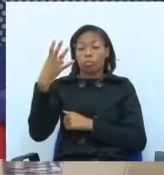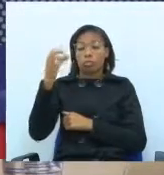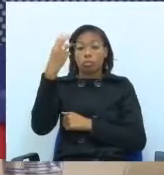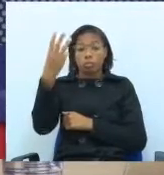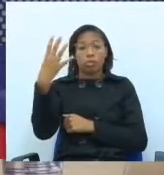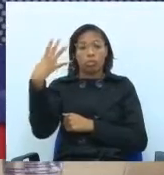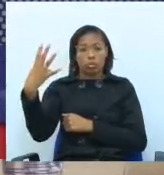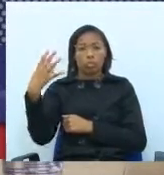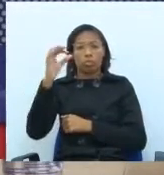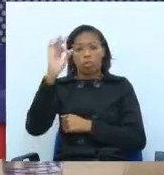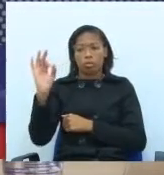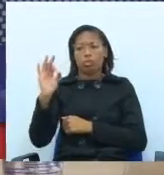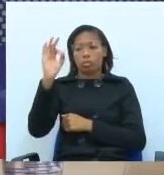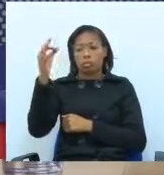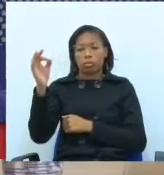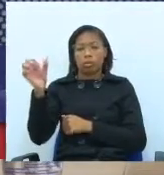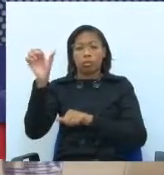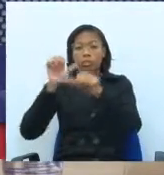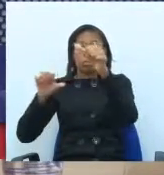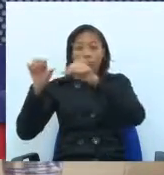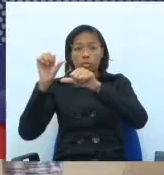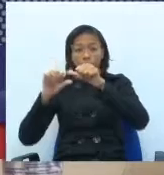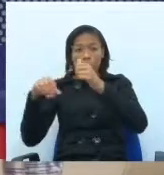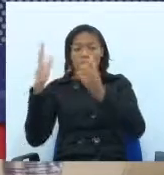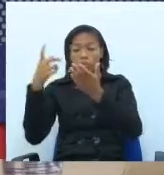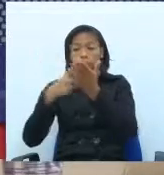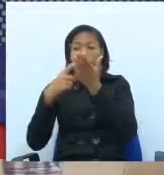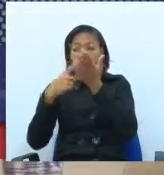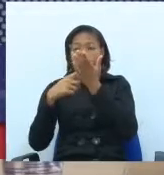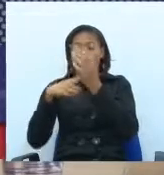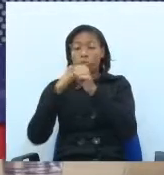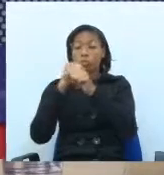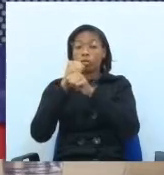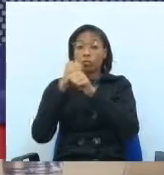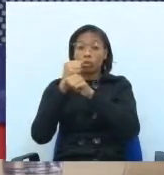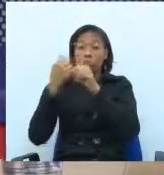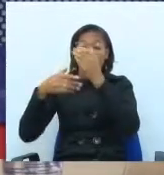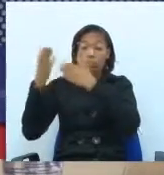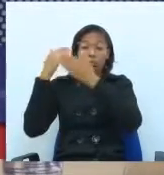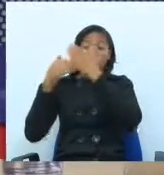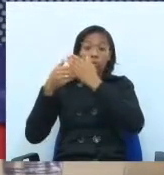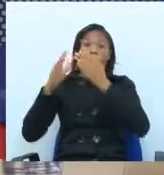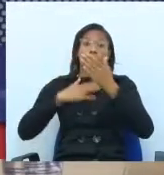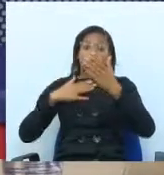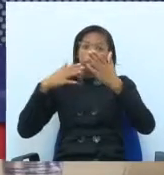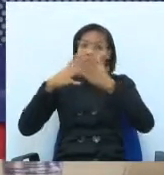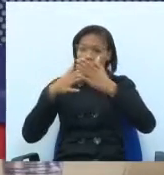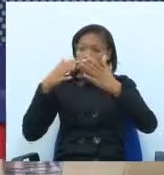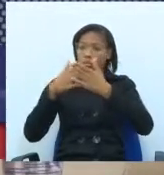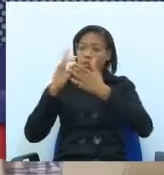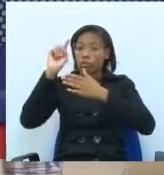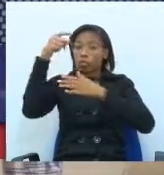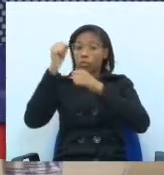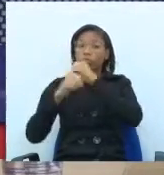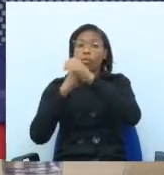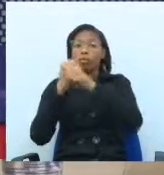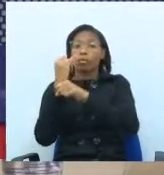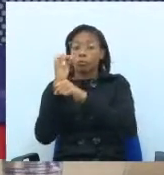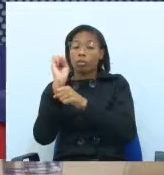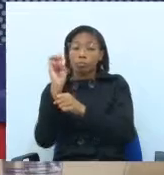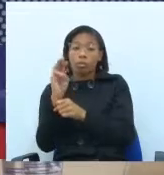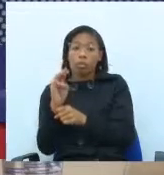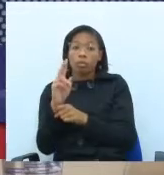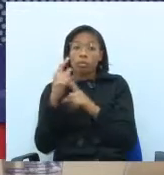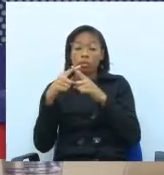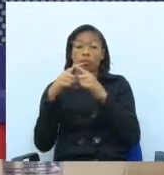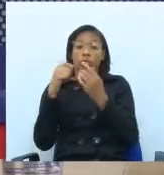9,34%, que foi o reajuste acordado ainda no ano anterior. Isso vai ter um impacto significativo, como vocês viram, o gasto de